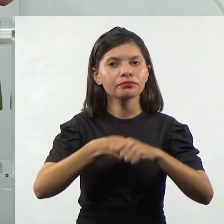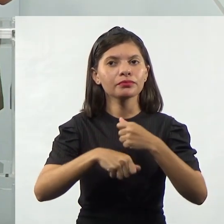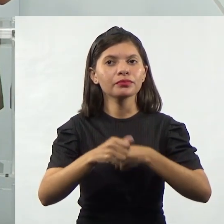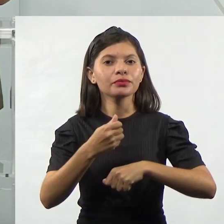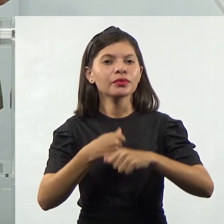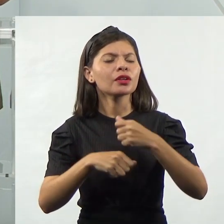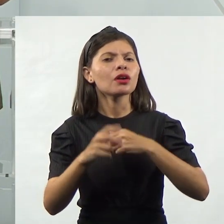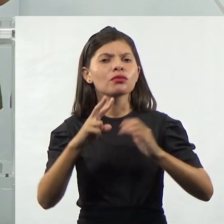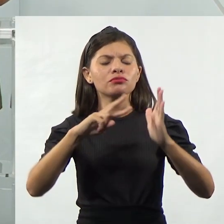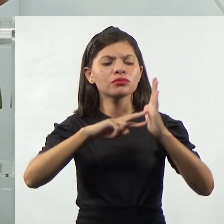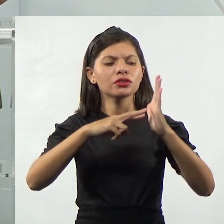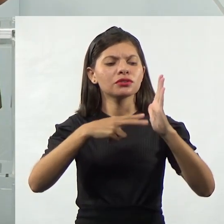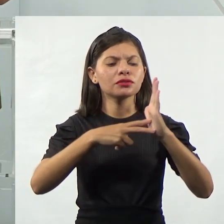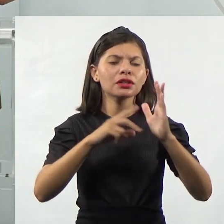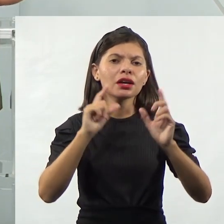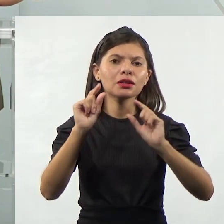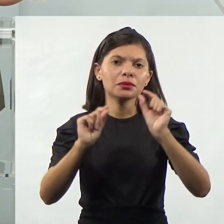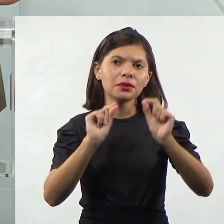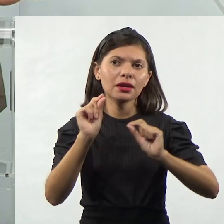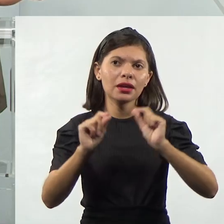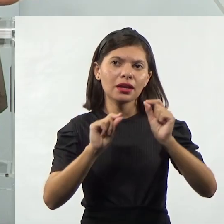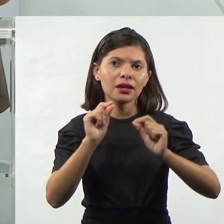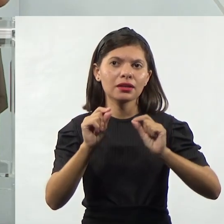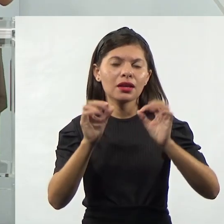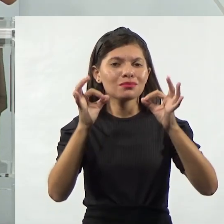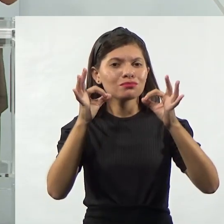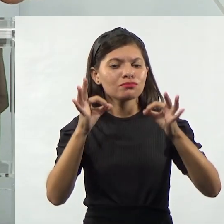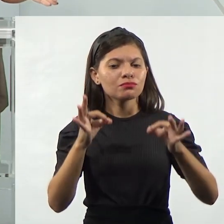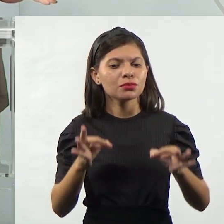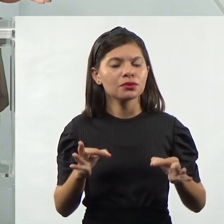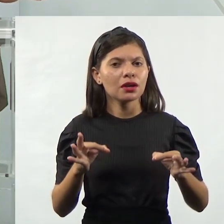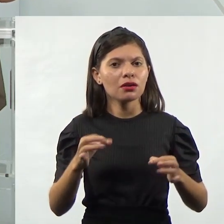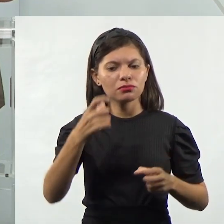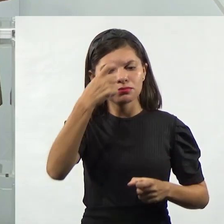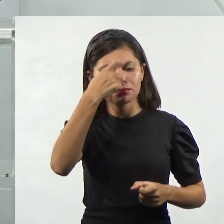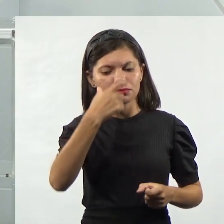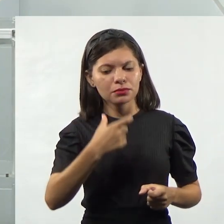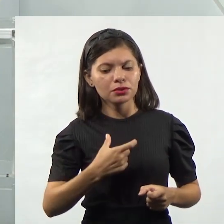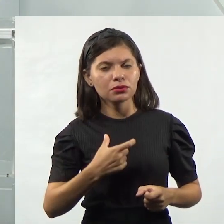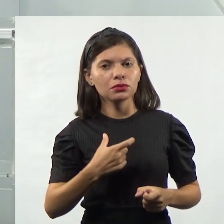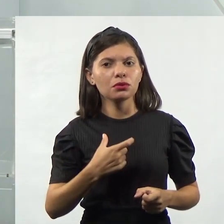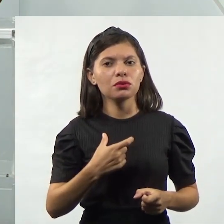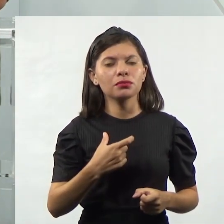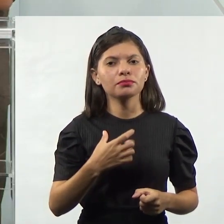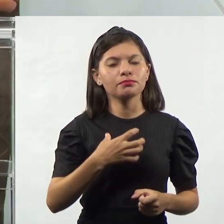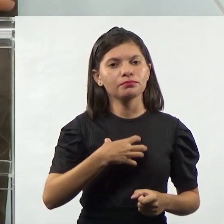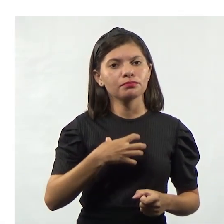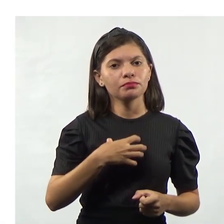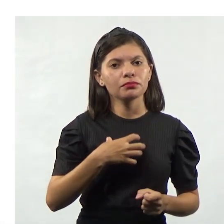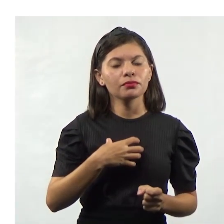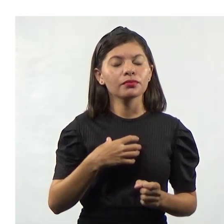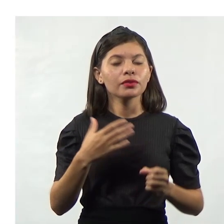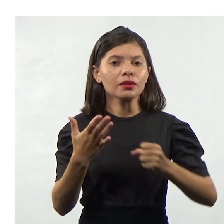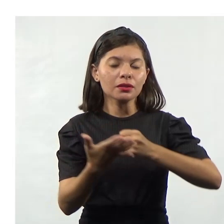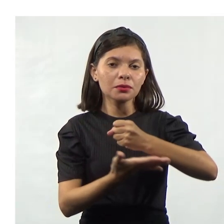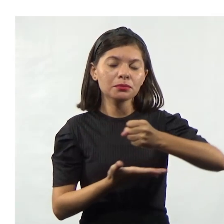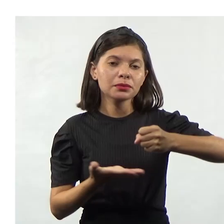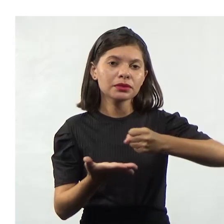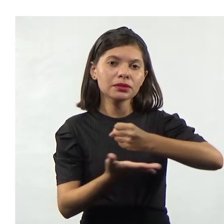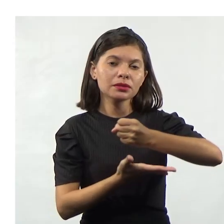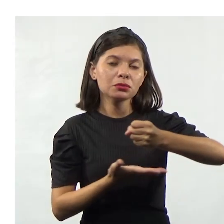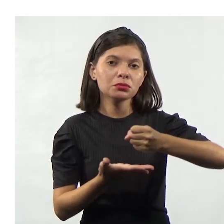probidade administrativa. O que é probidade, gente? A moralidade. Então, vejam, o